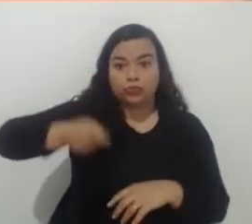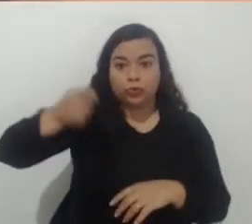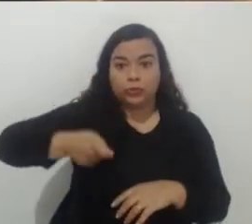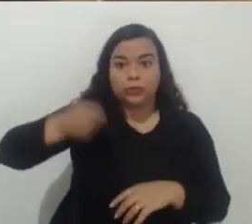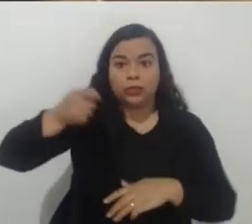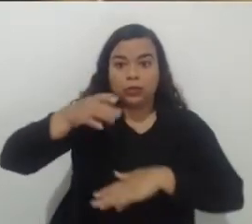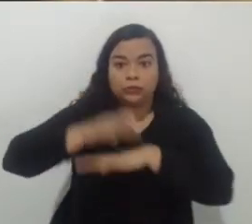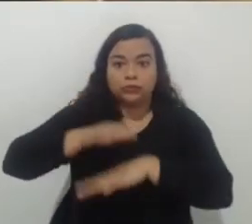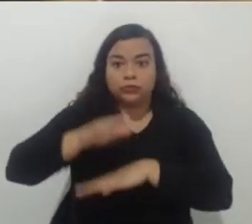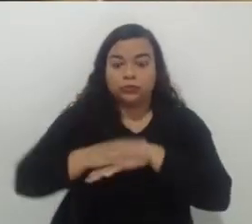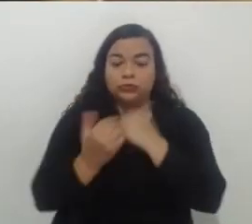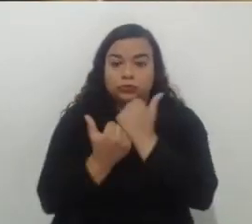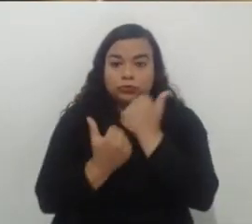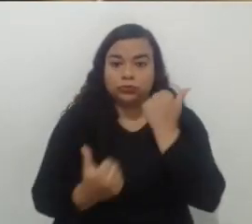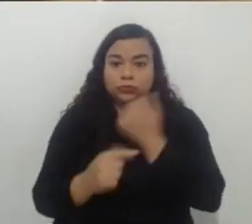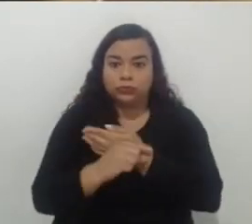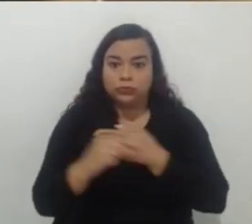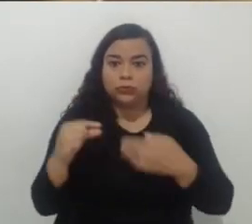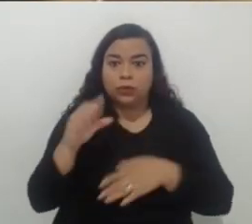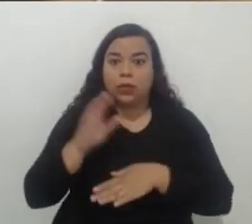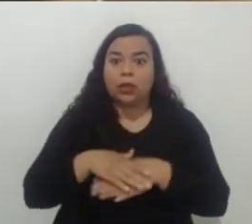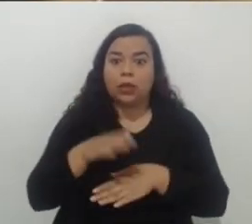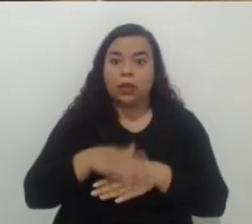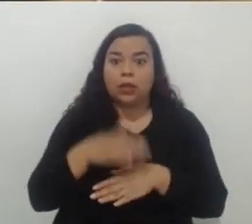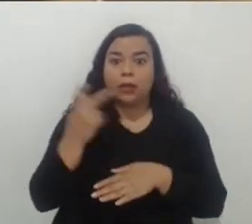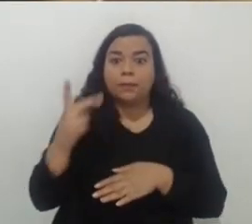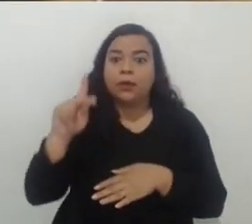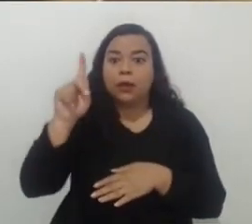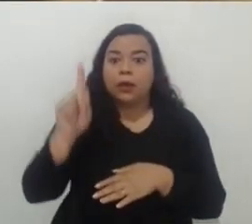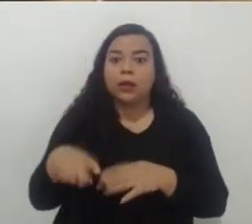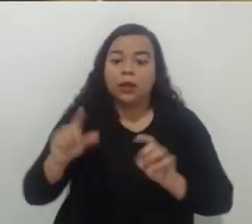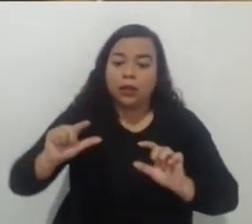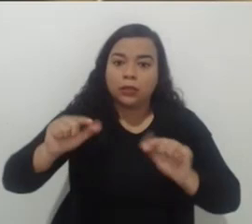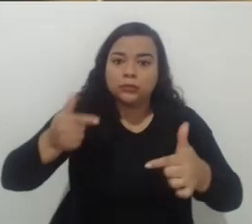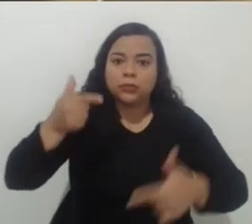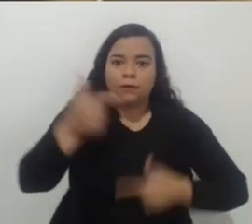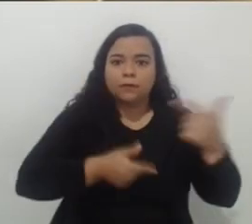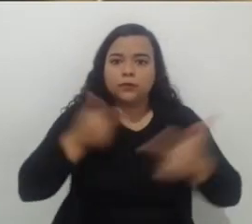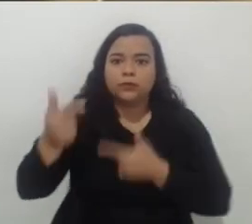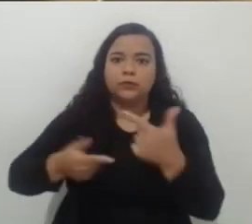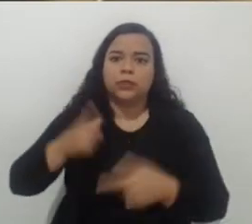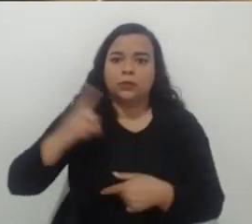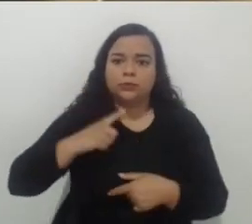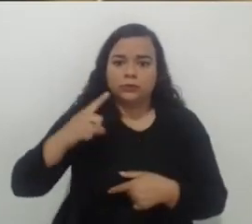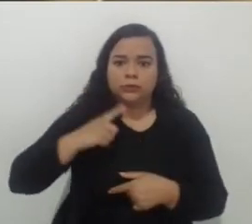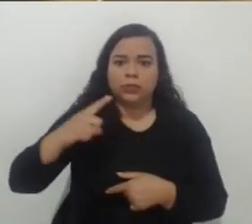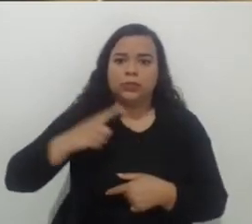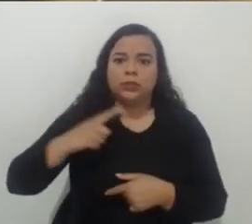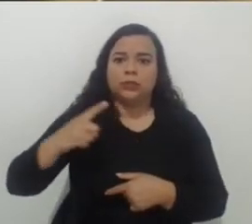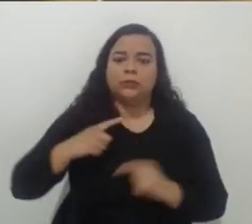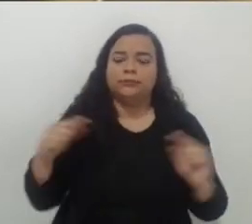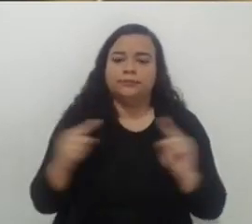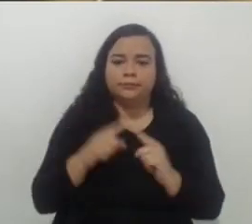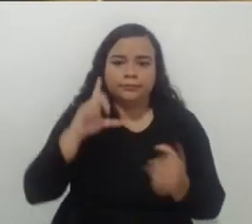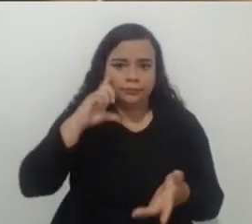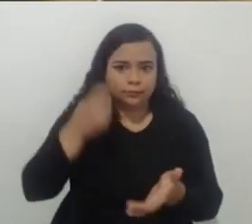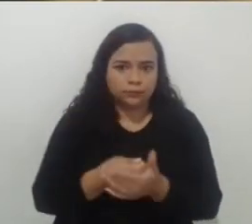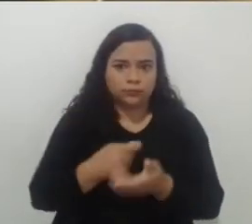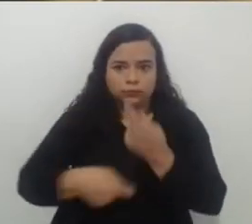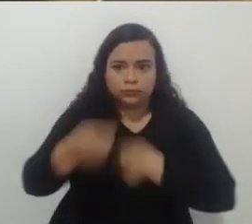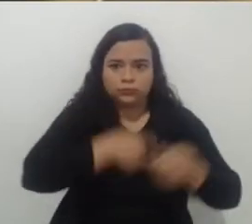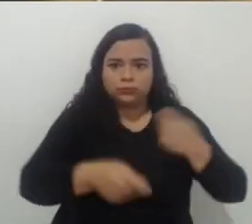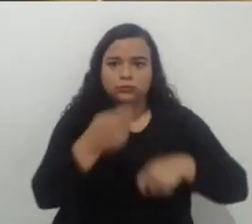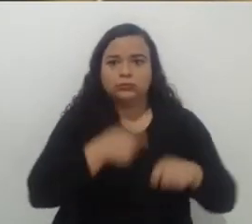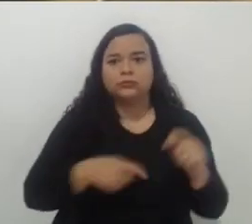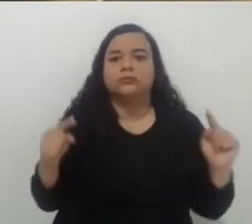é aquela que, de fato, exerce a função delegada, que emite a decisão administrativa passível